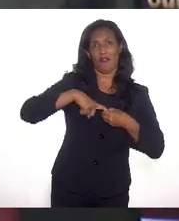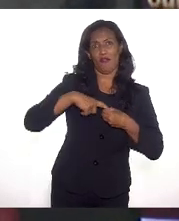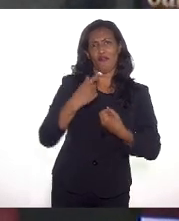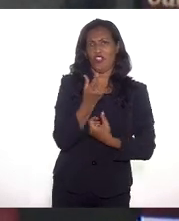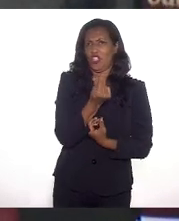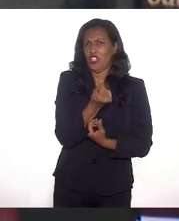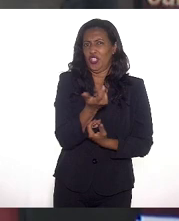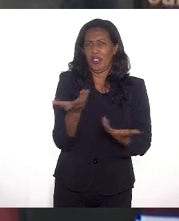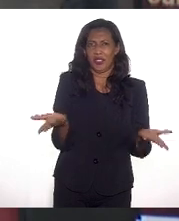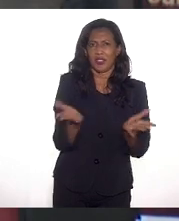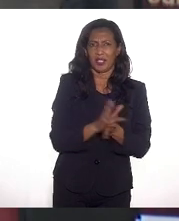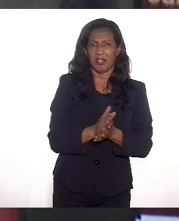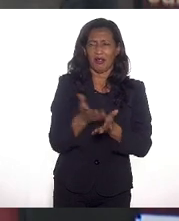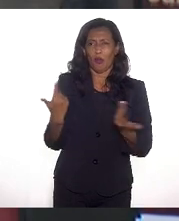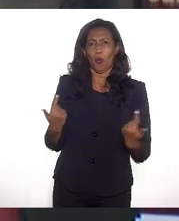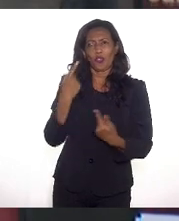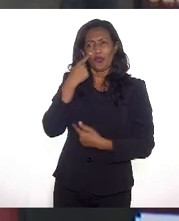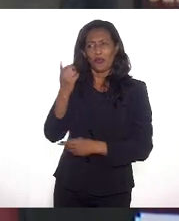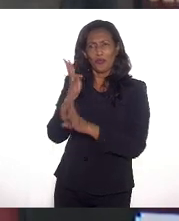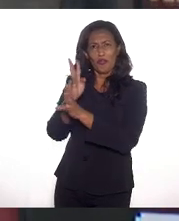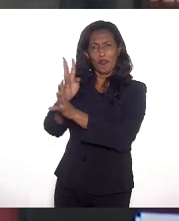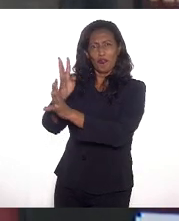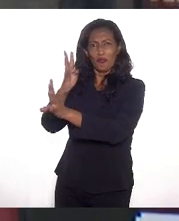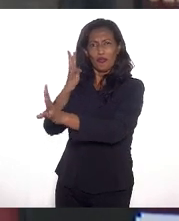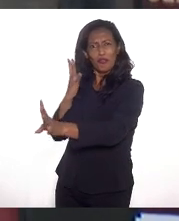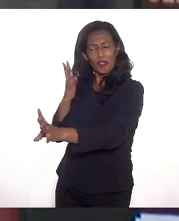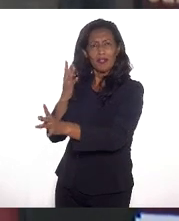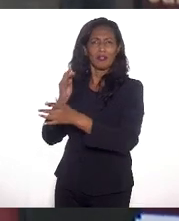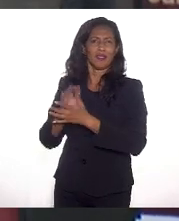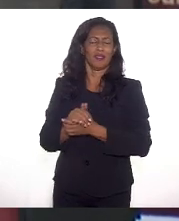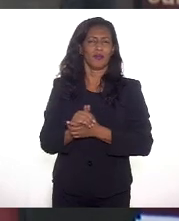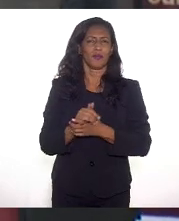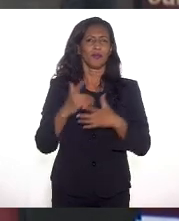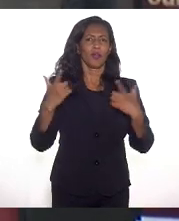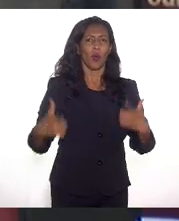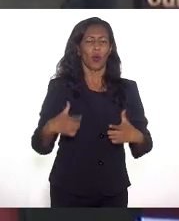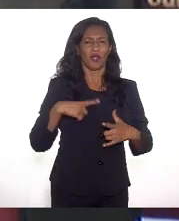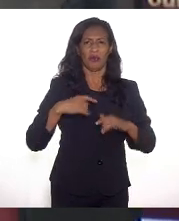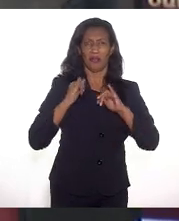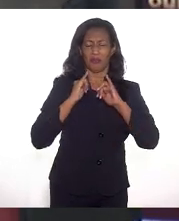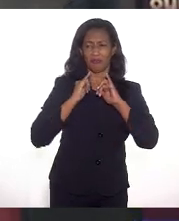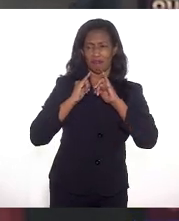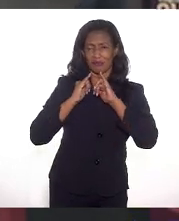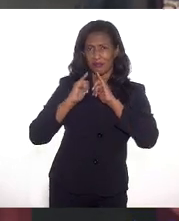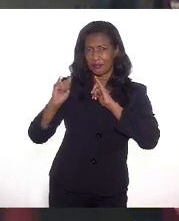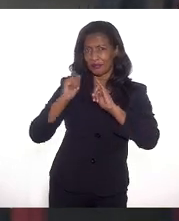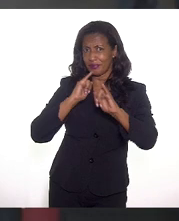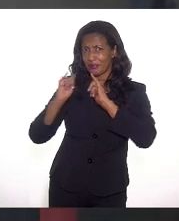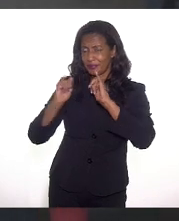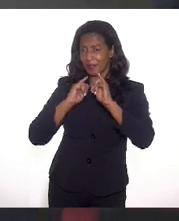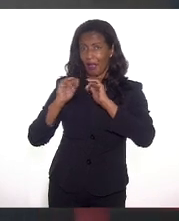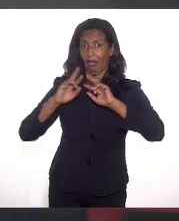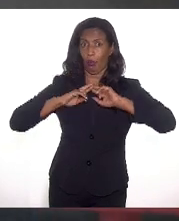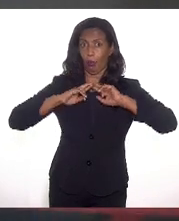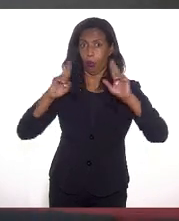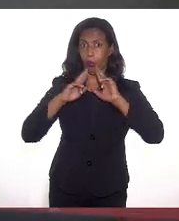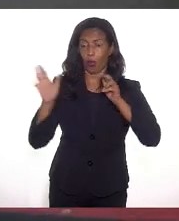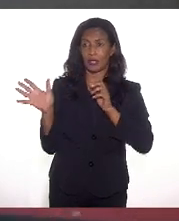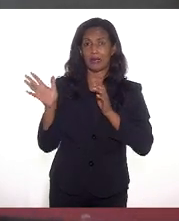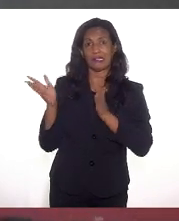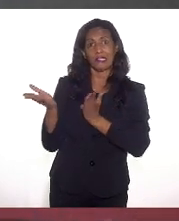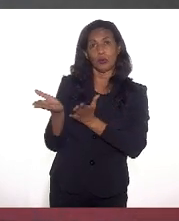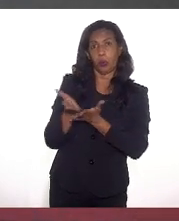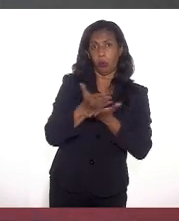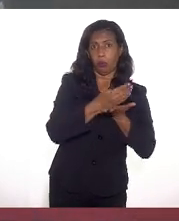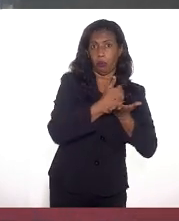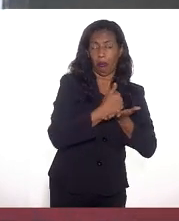onde nós tivemos fila, onde nós tivemos denúncias de casos de corrupção. E